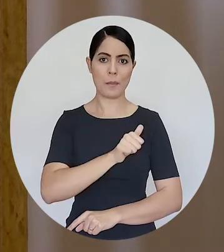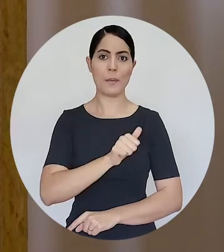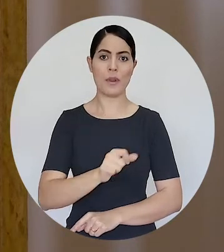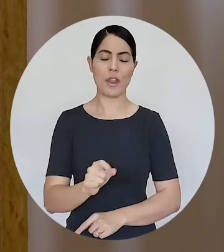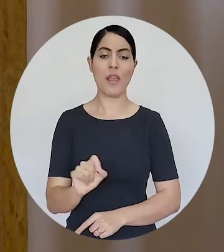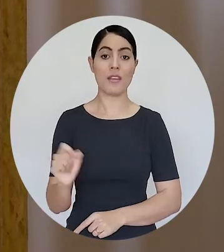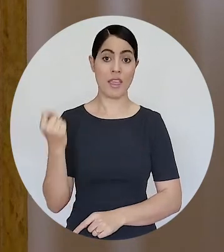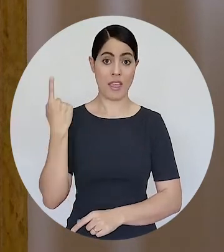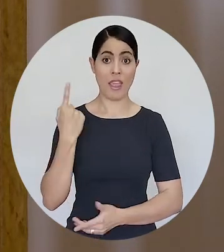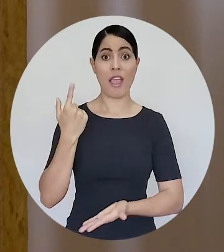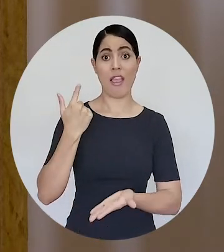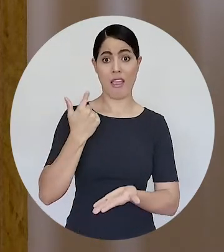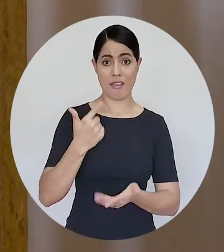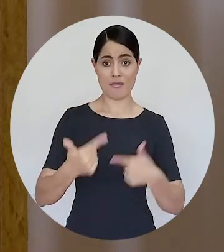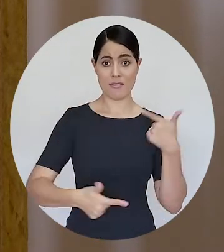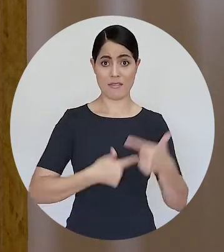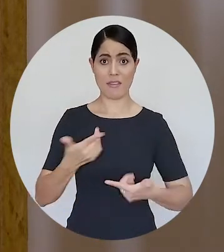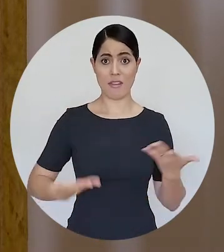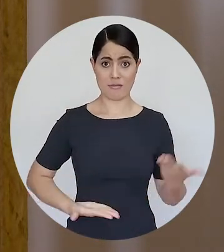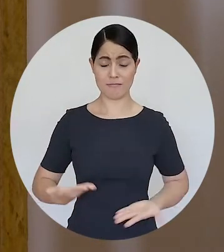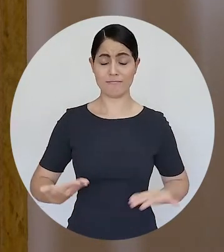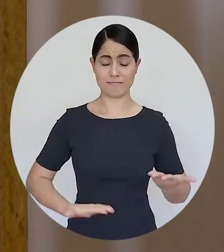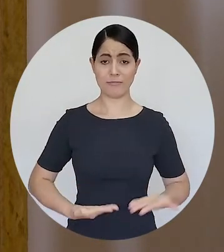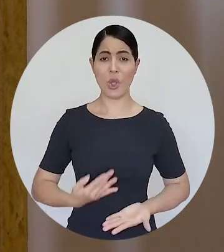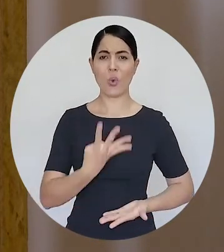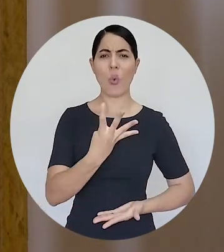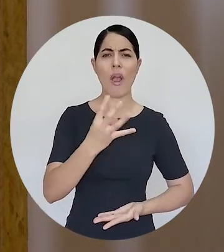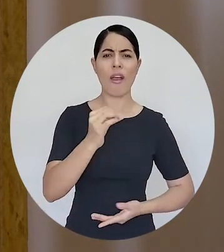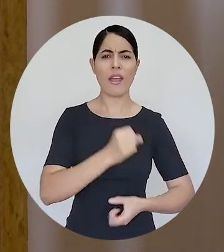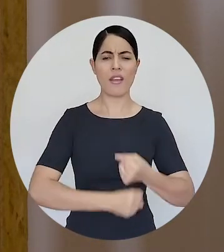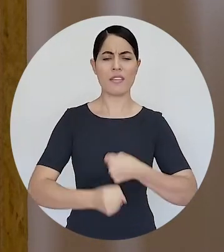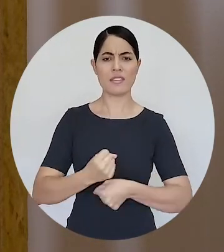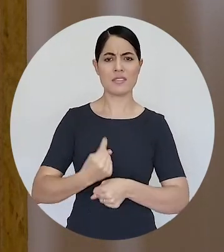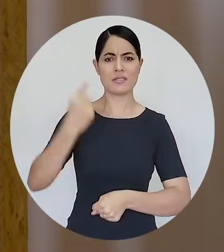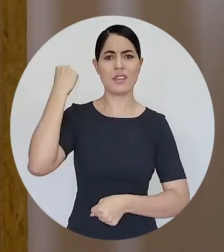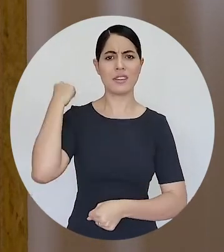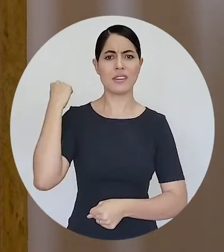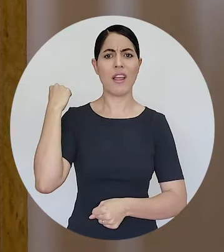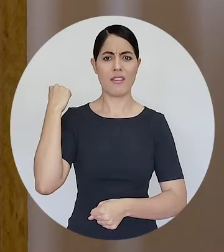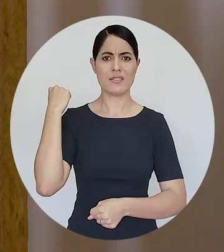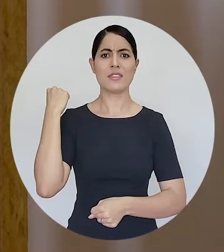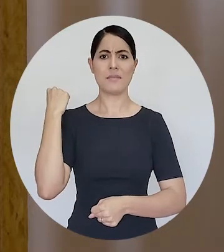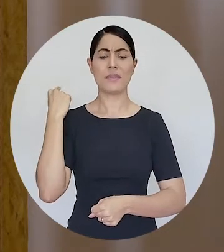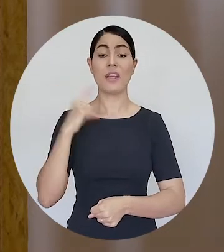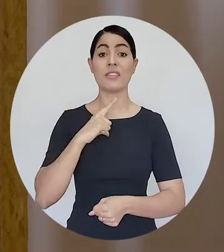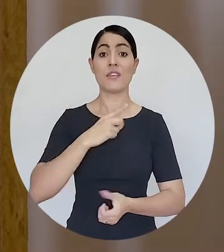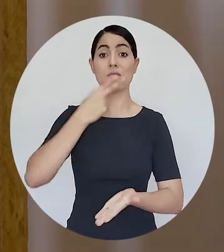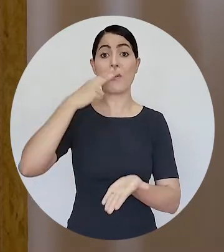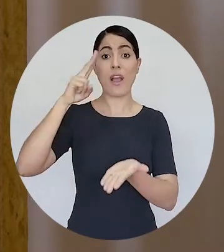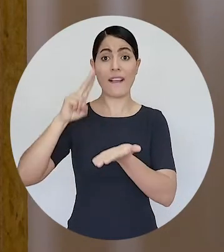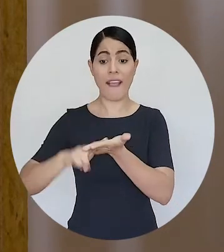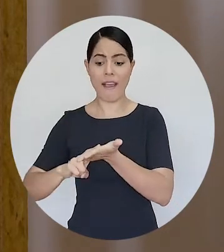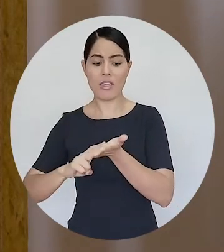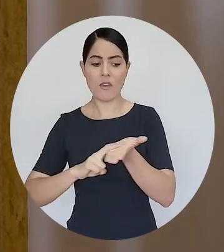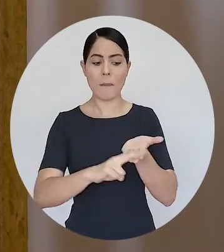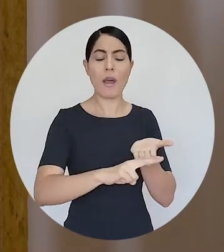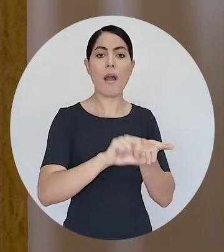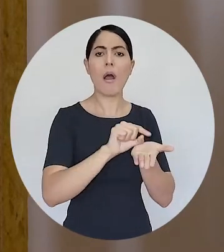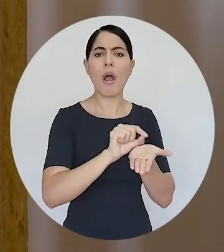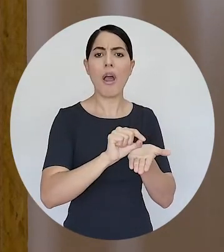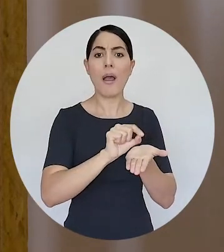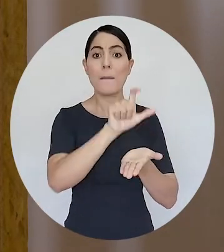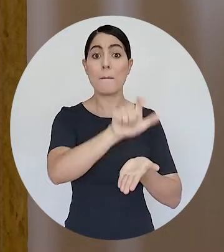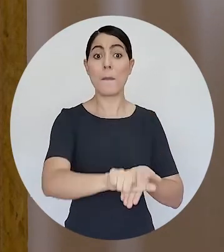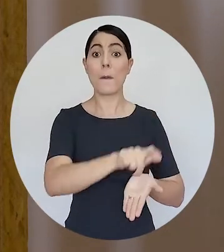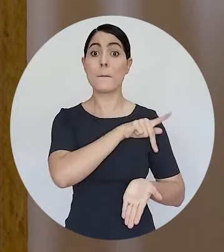Rio, Lida Monteiro da Silva, que há 40 anos sofreu um atentado na sede da Ordem. A carta-bomba estava endereçada